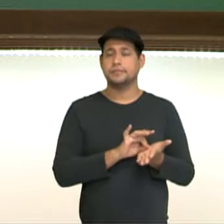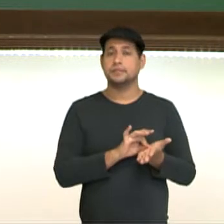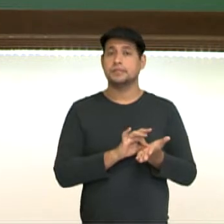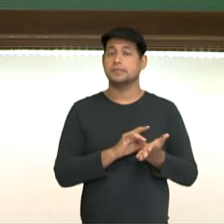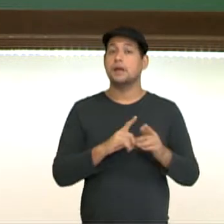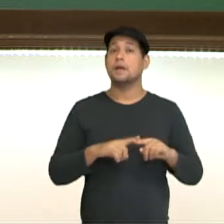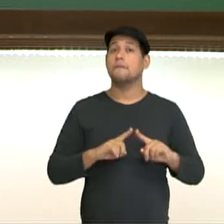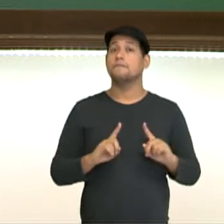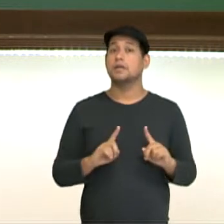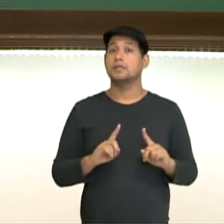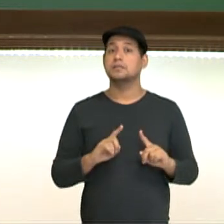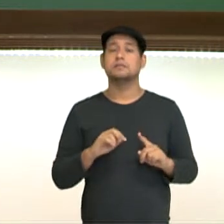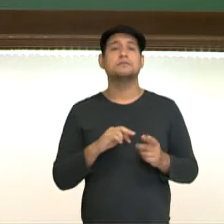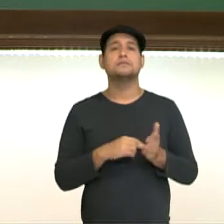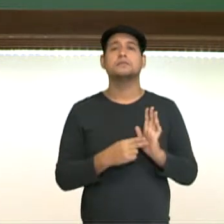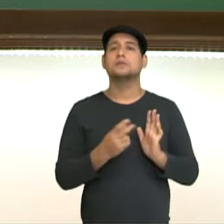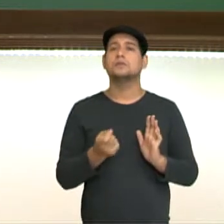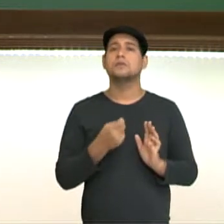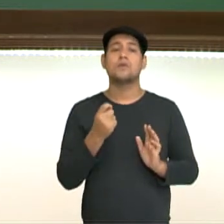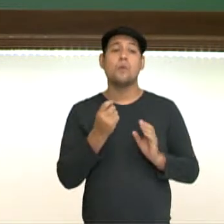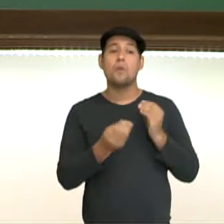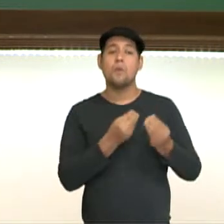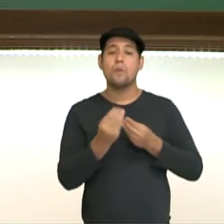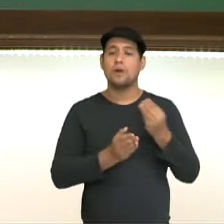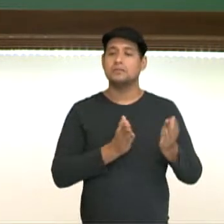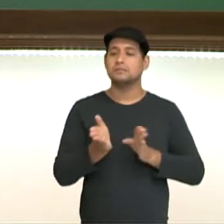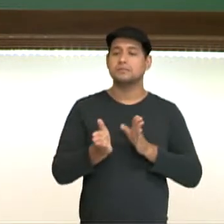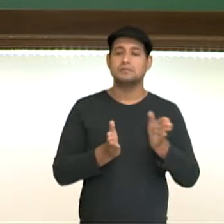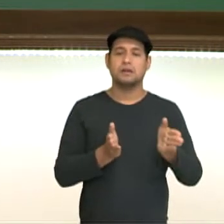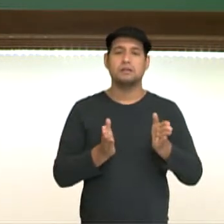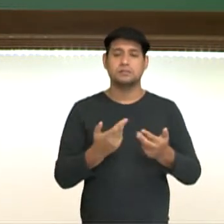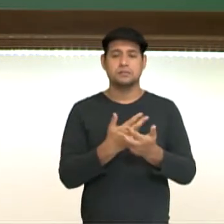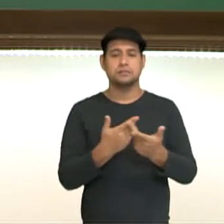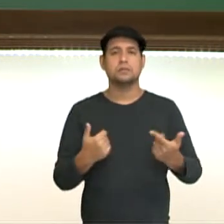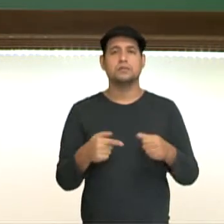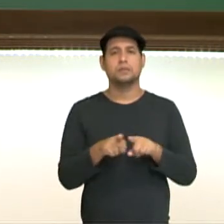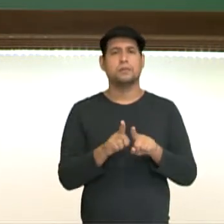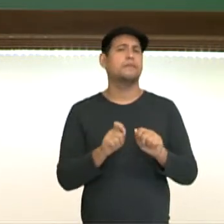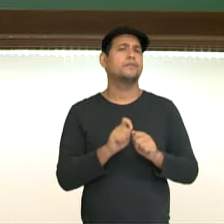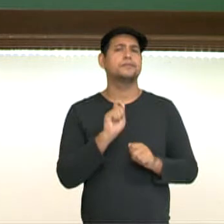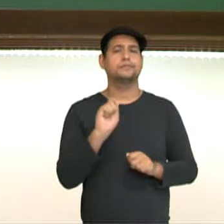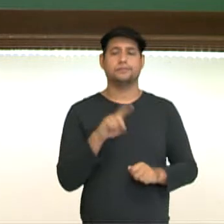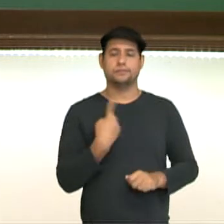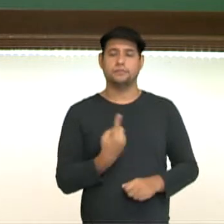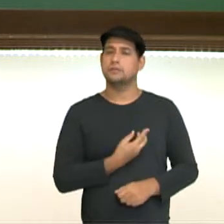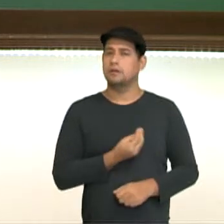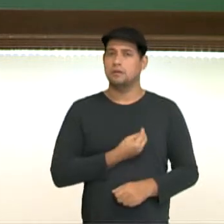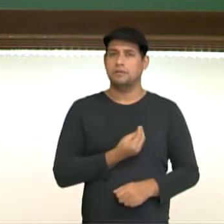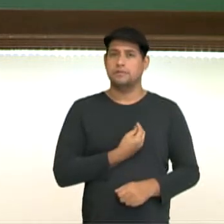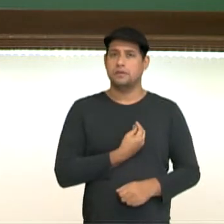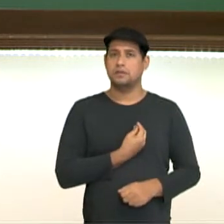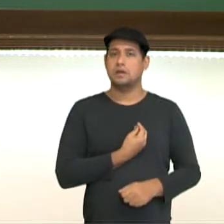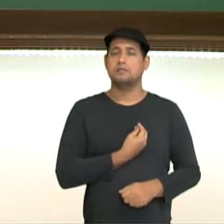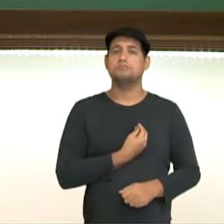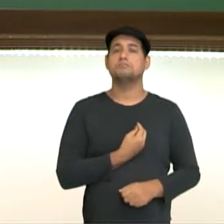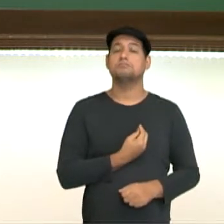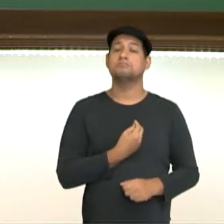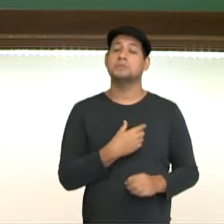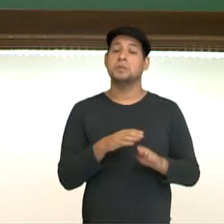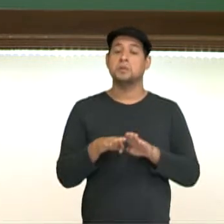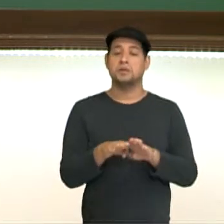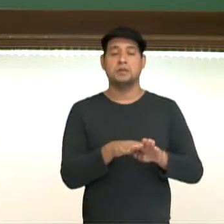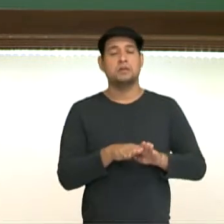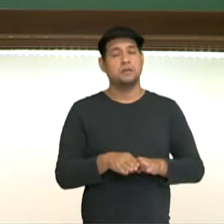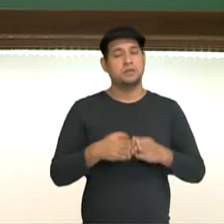sim a facilidade do acesso a esses bens que fazem da nossa vida uma vida dentro de um